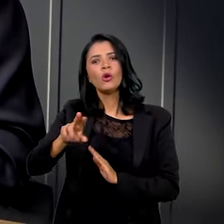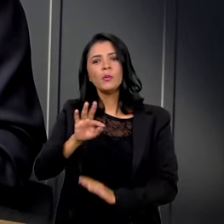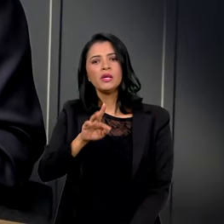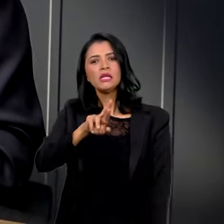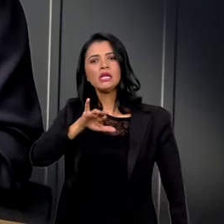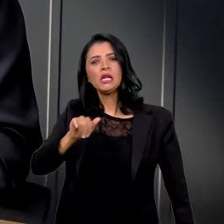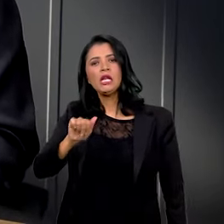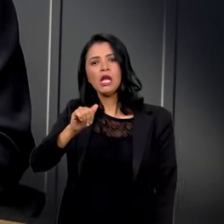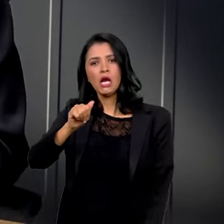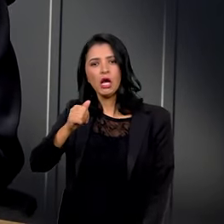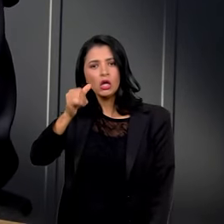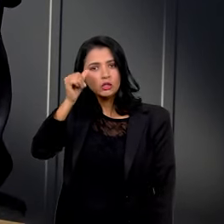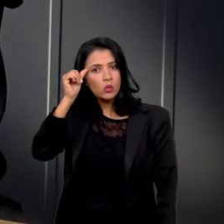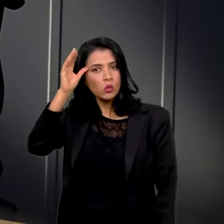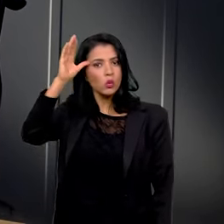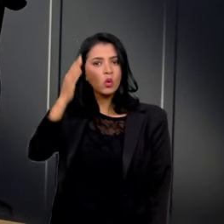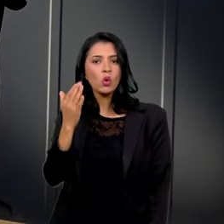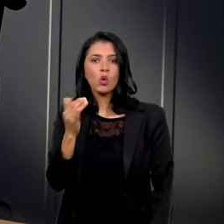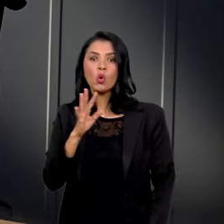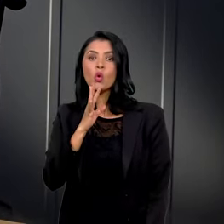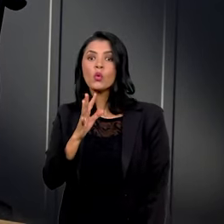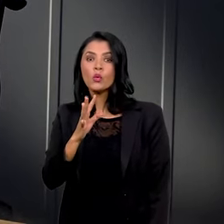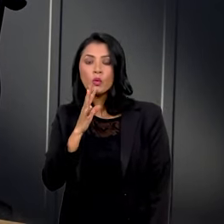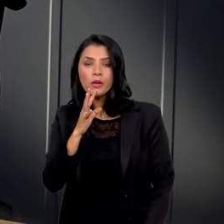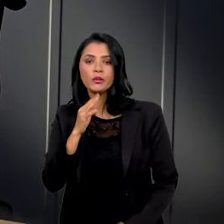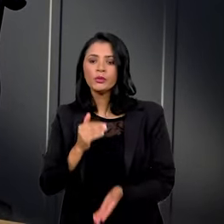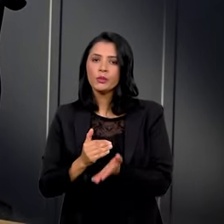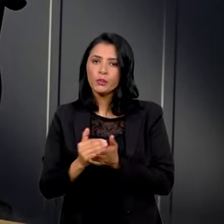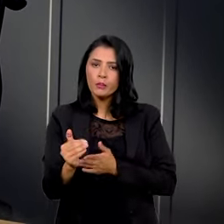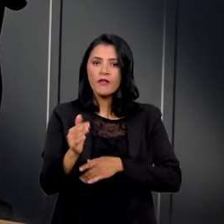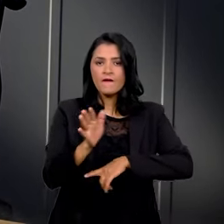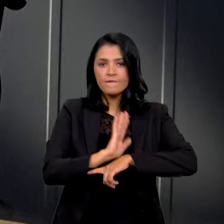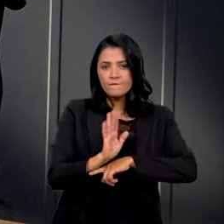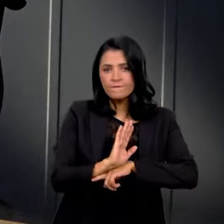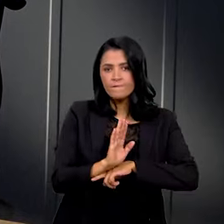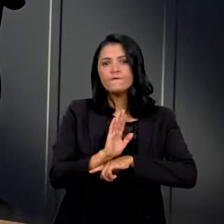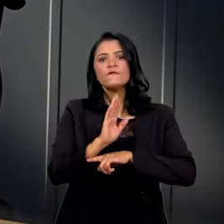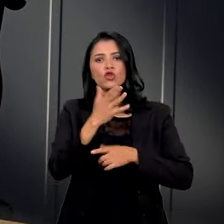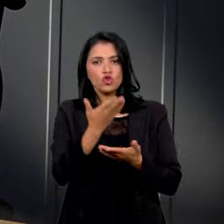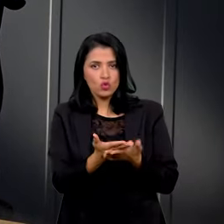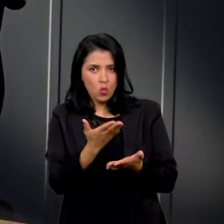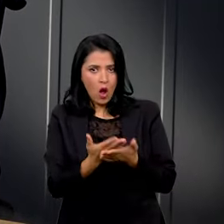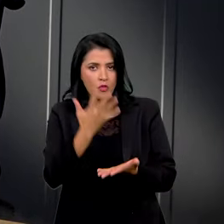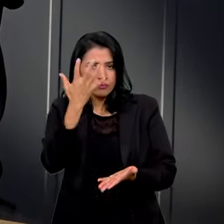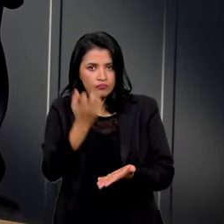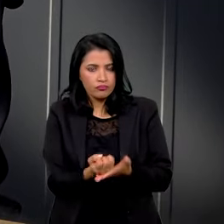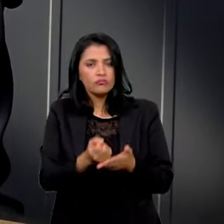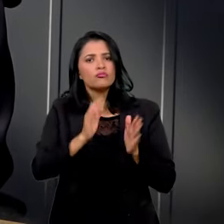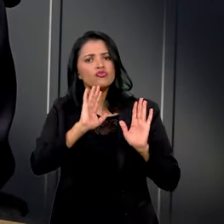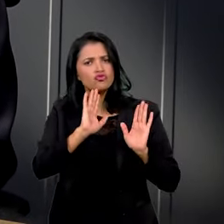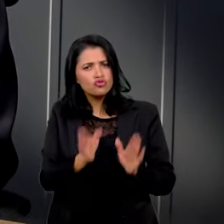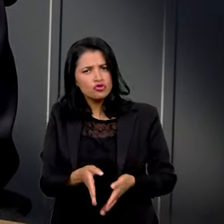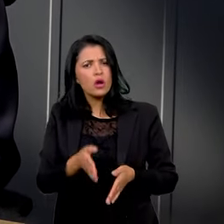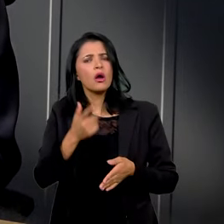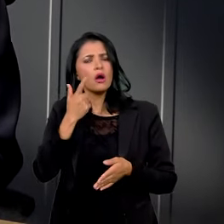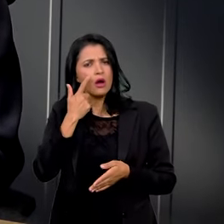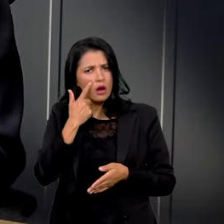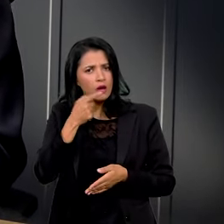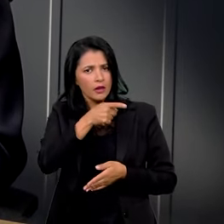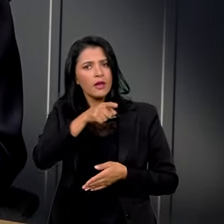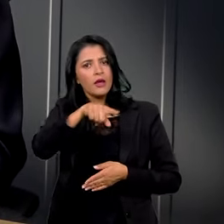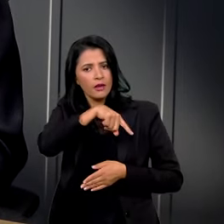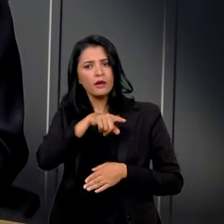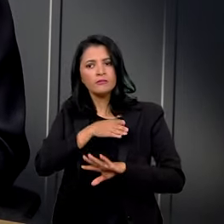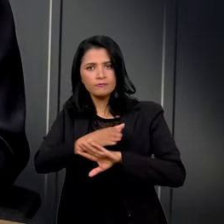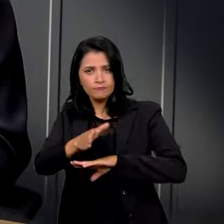etapa que a gente chama ela de Trilha do conhecimento essa trilha do conhecimento ela vai desde vídeoaulas que já estão gravadas disponibilizadas